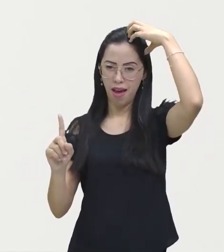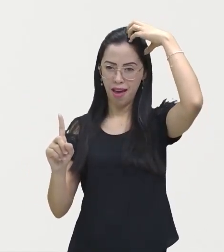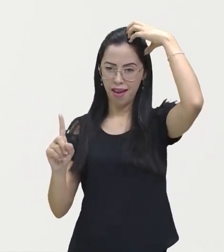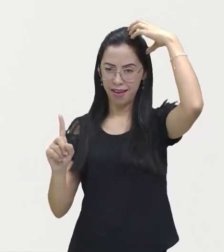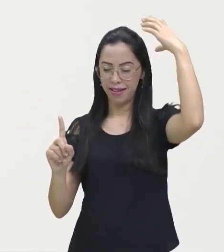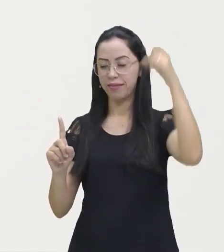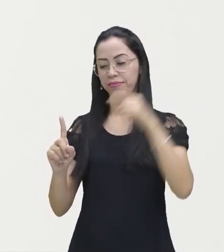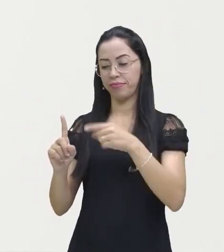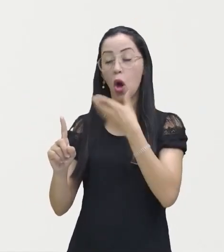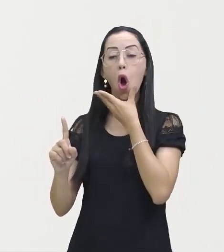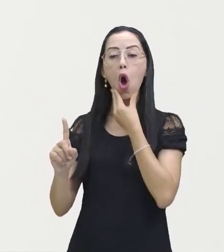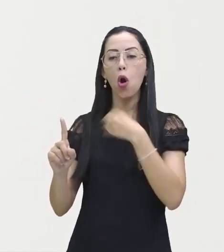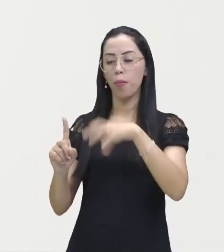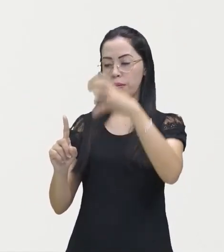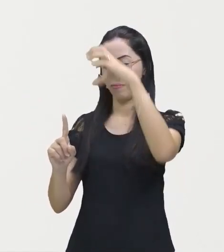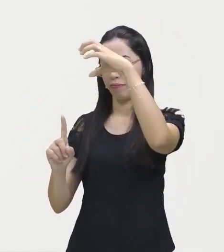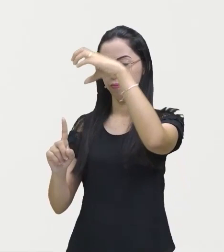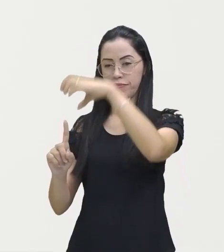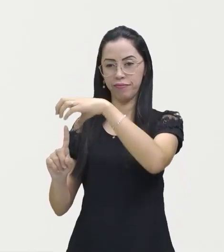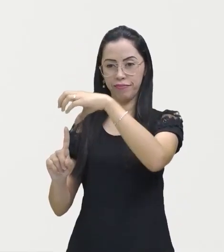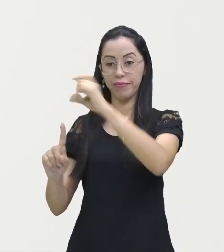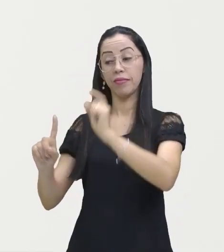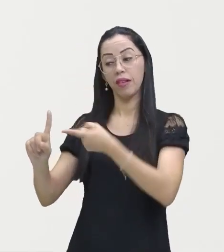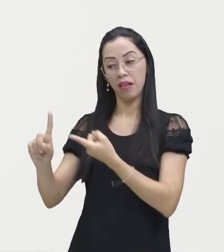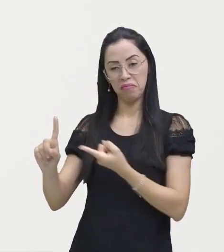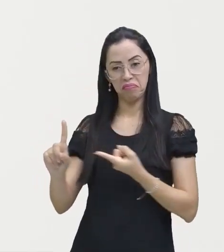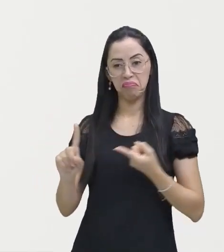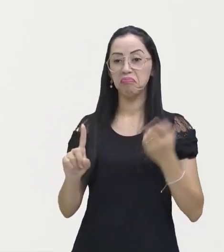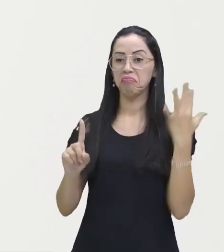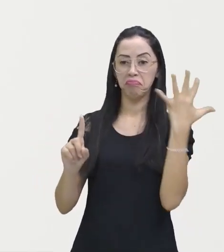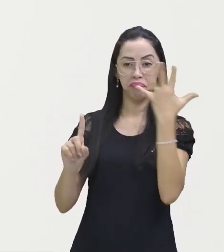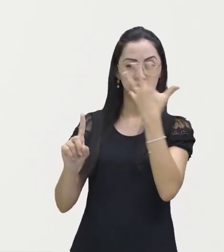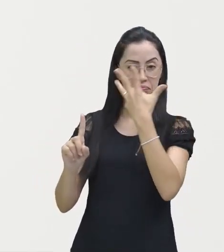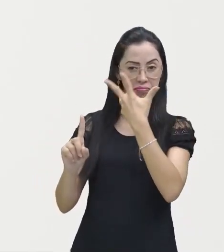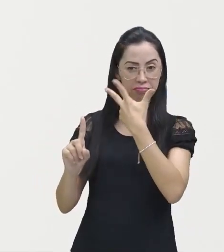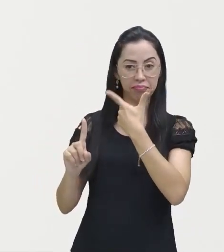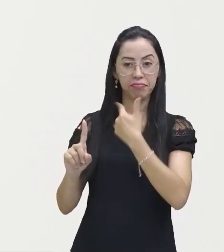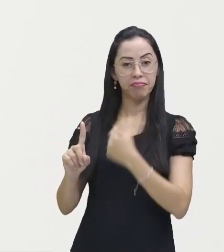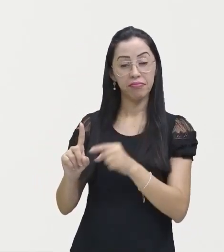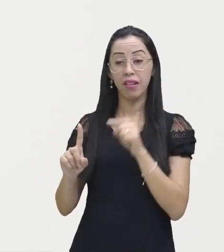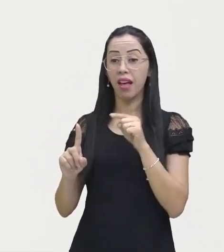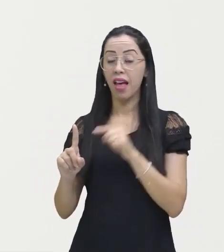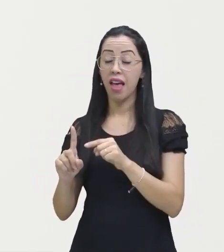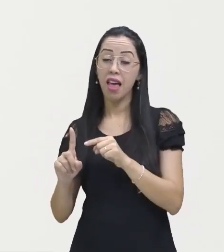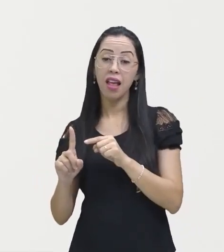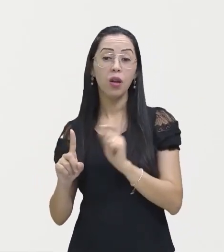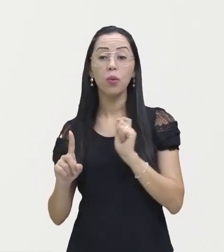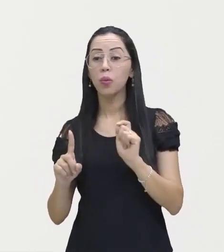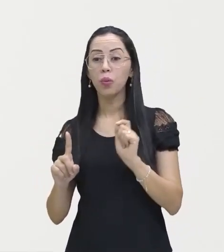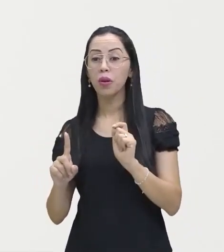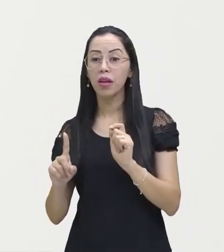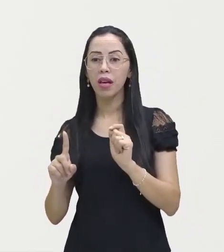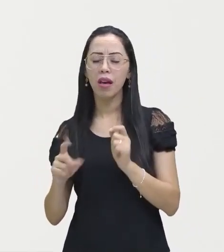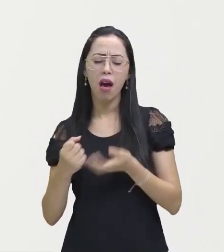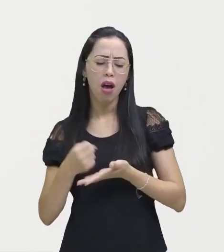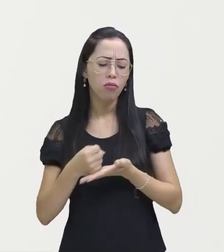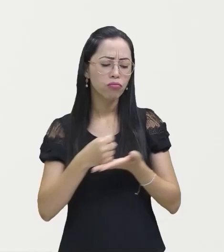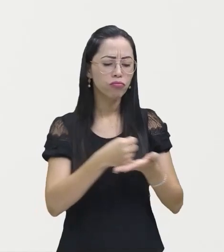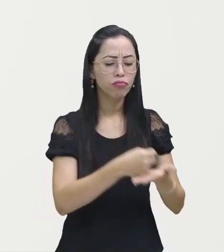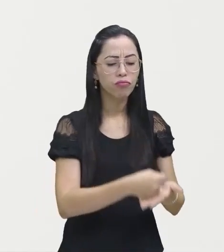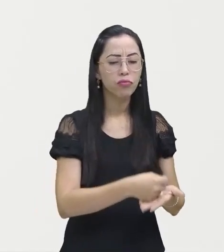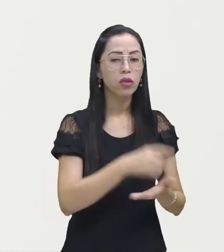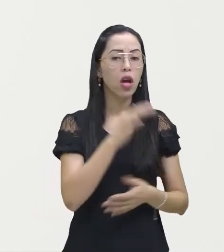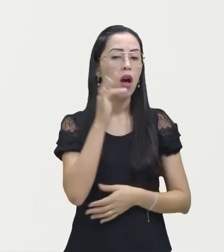um belo rei, que despertou a rosa assim, bem assim,